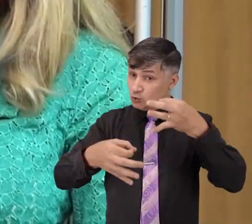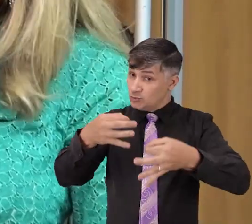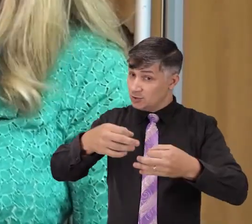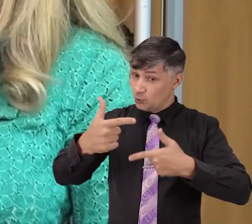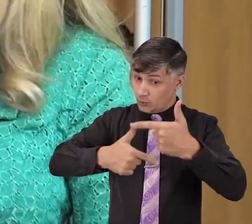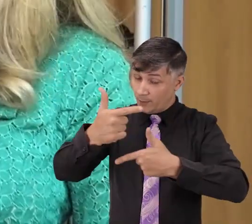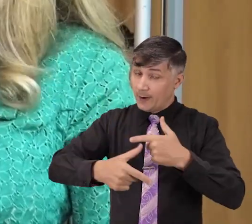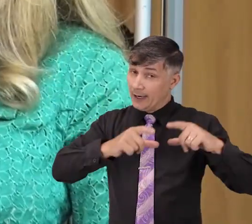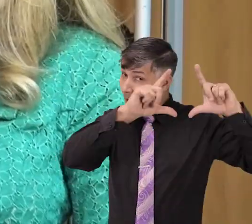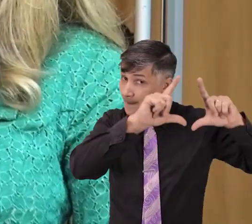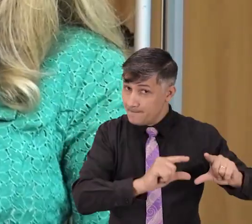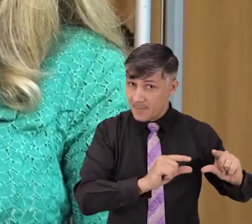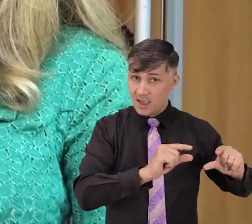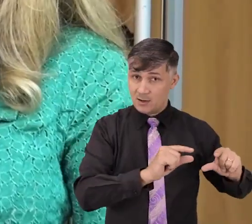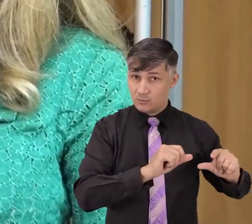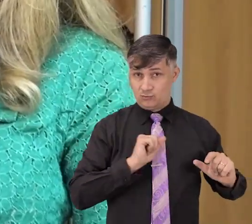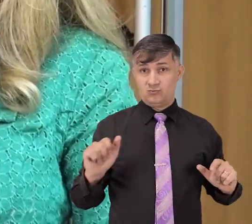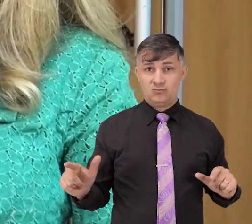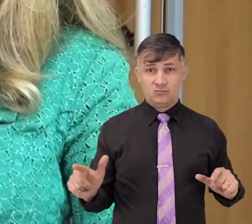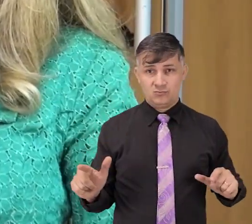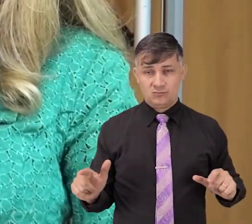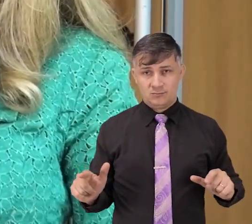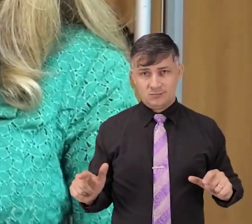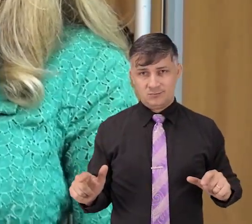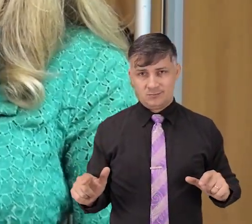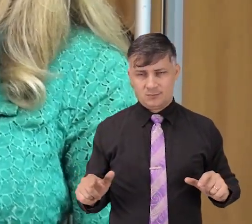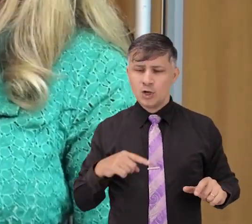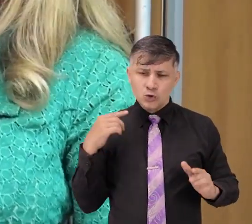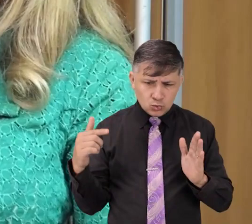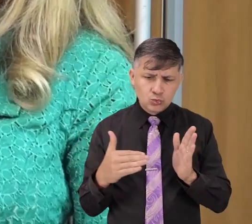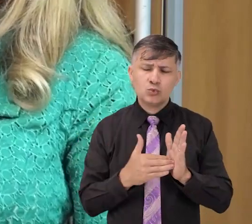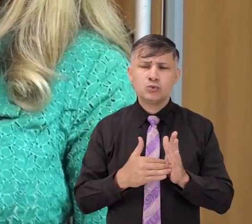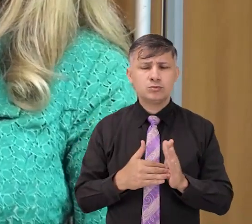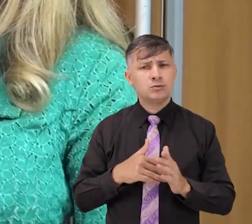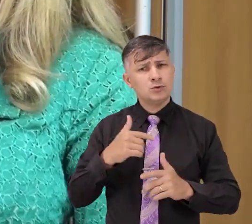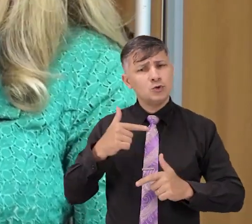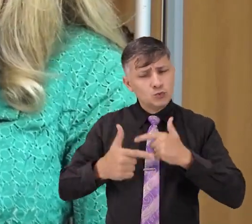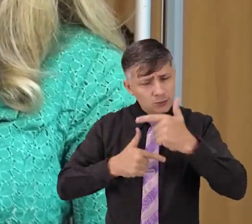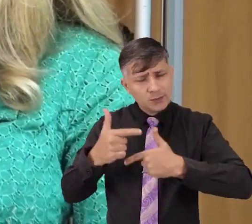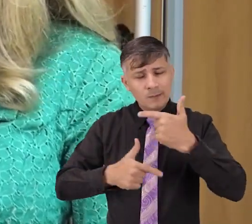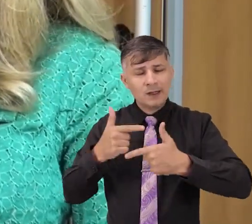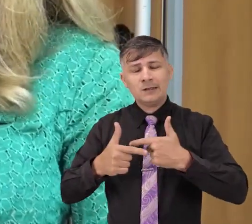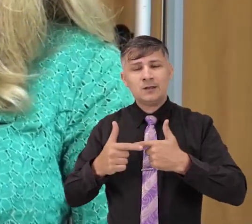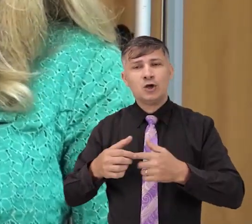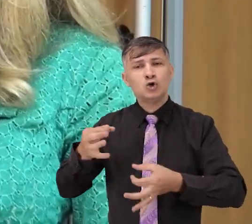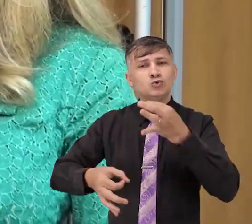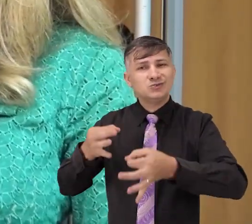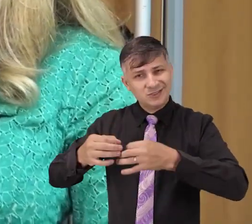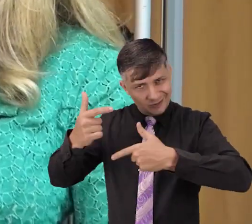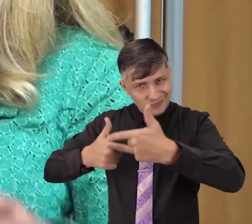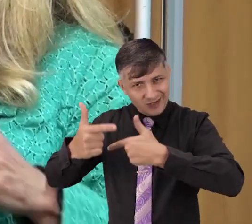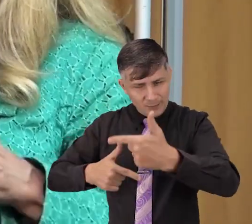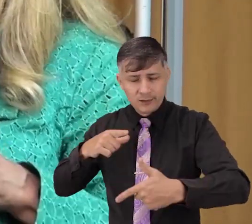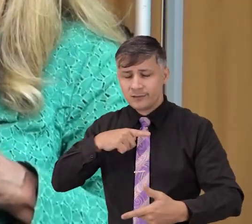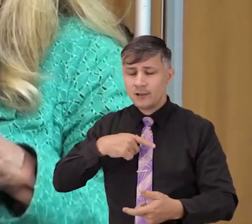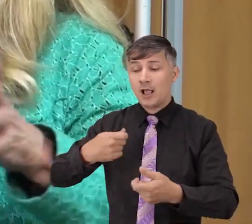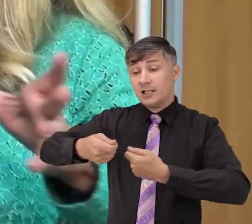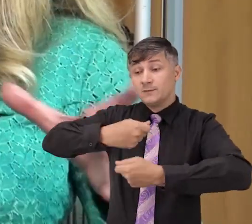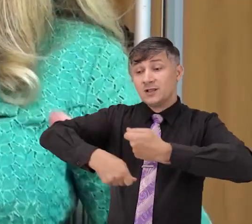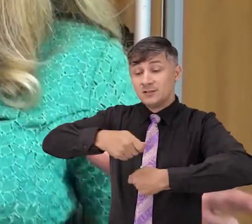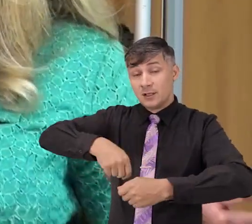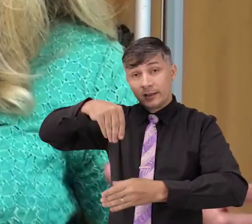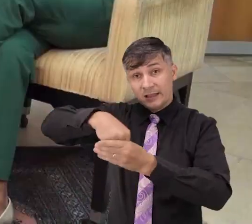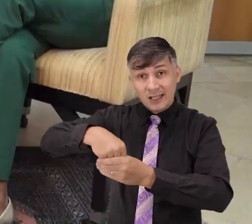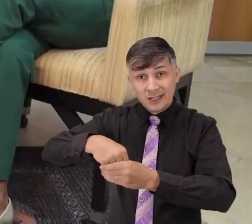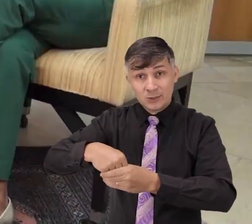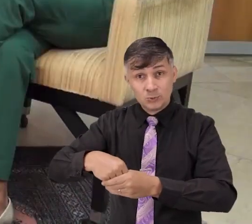com todas as dificuldades que nós temos na Justiça do Trabalho, né, nós temos uma administração nos tribunais que são muito mais assim,